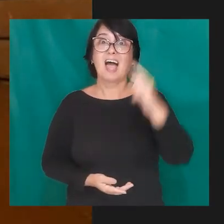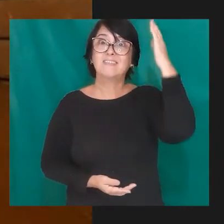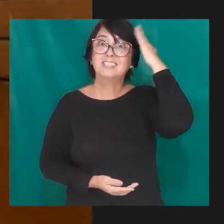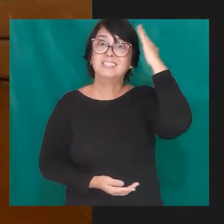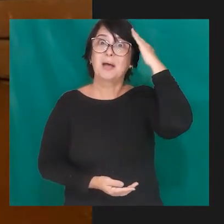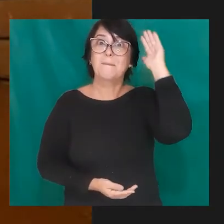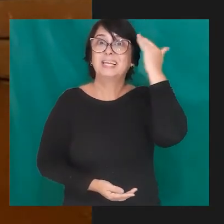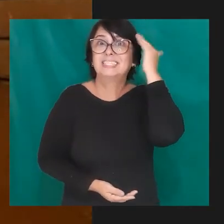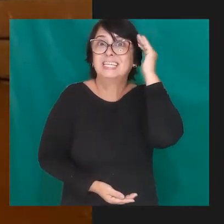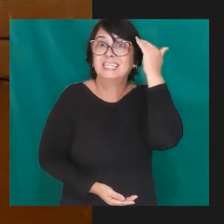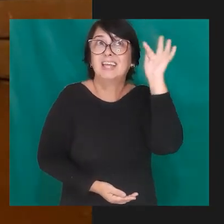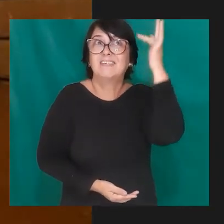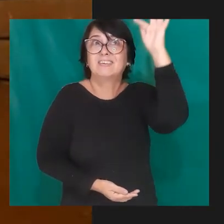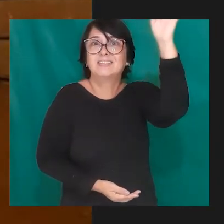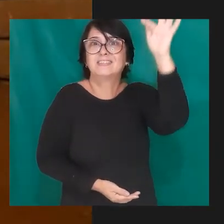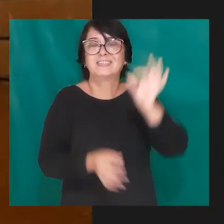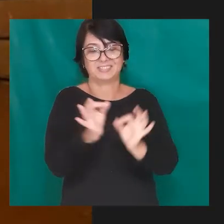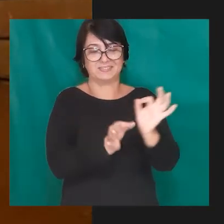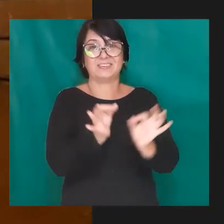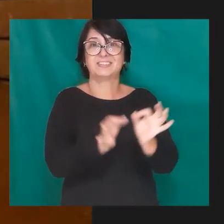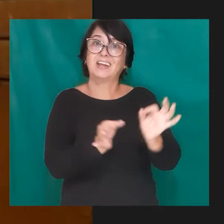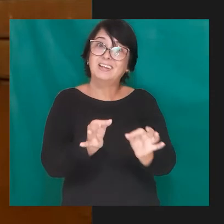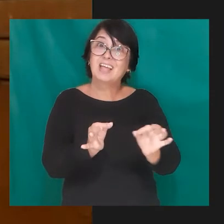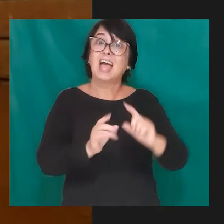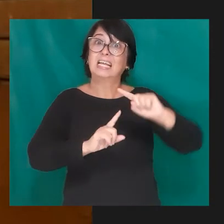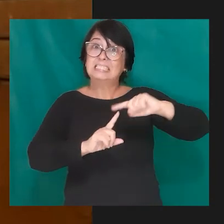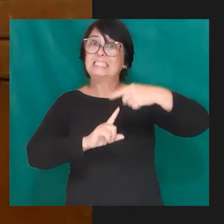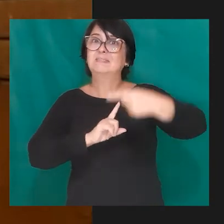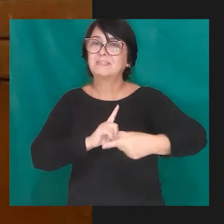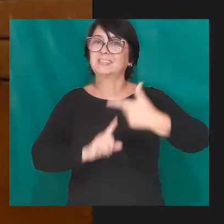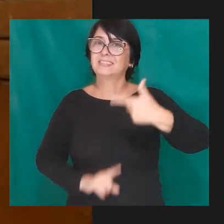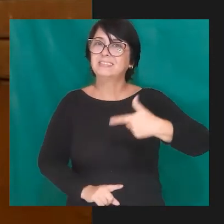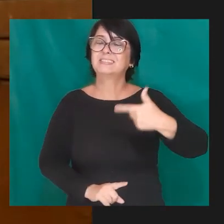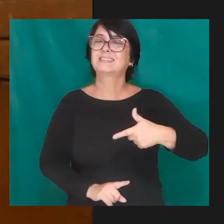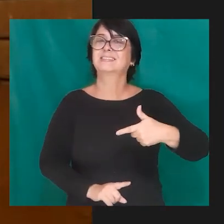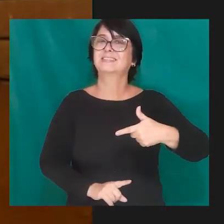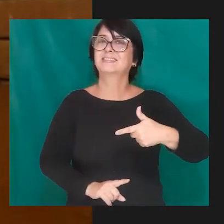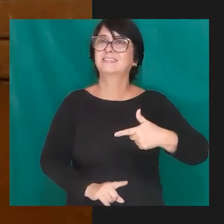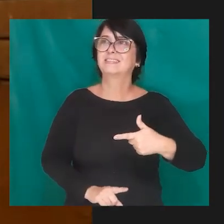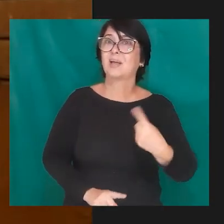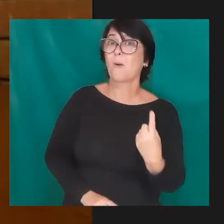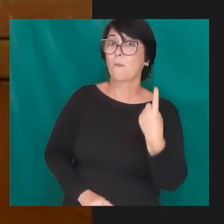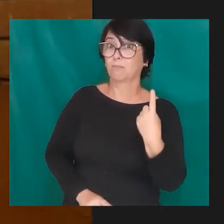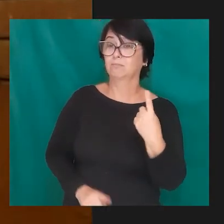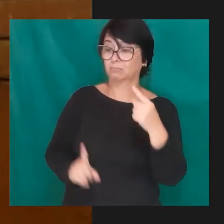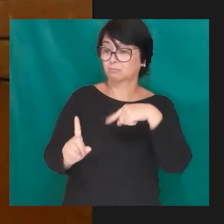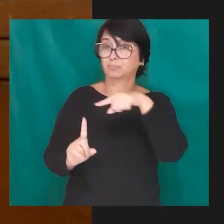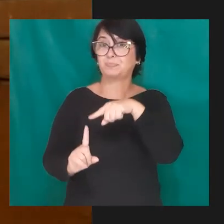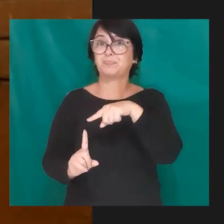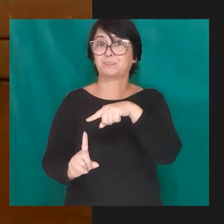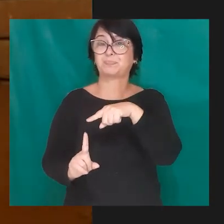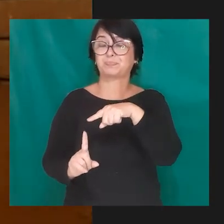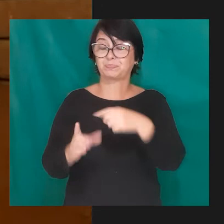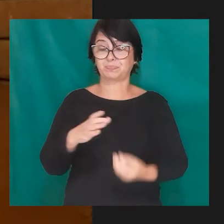para entender a filosofia do projeto, do que se trata o projeto. Daí a segunda coisa começa, um dos motivos